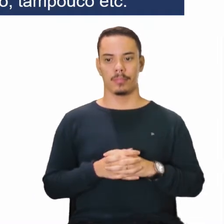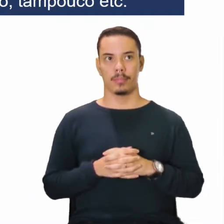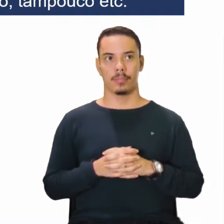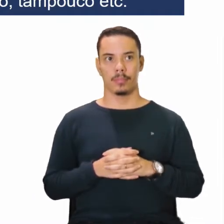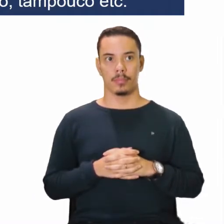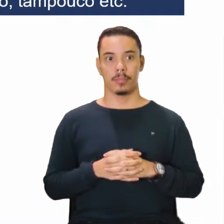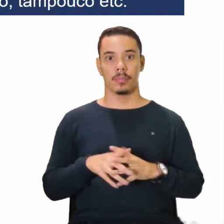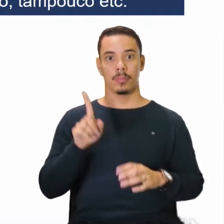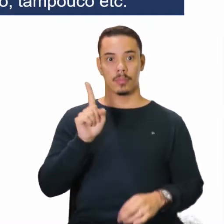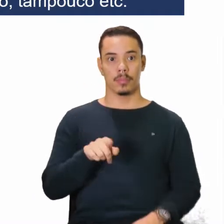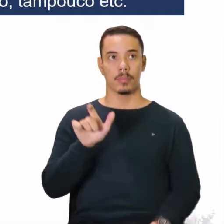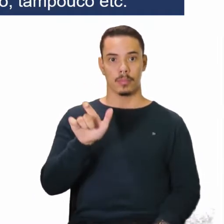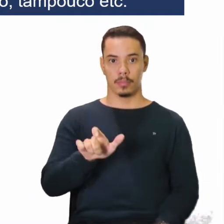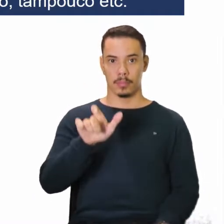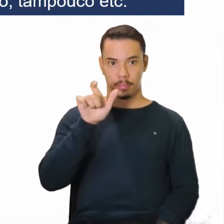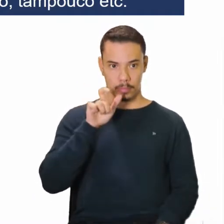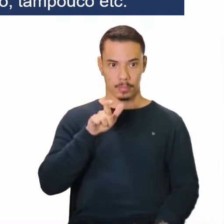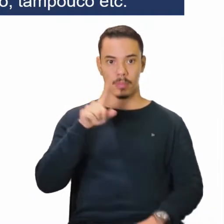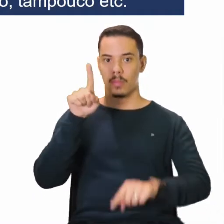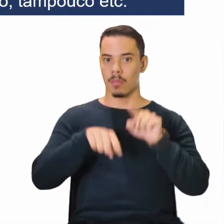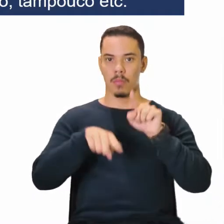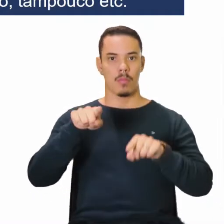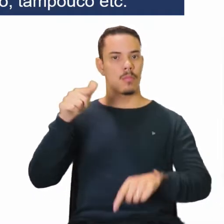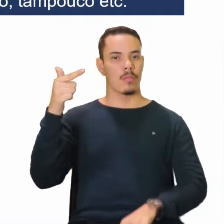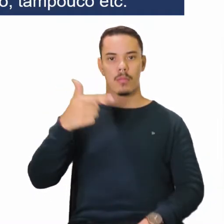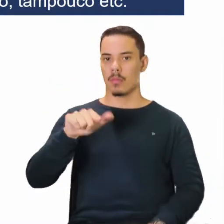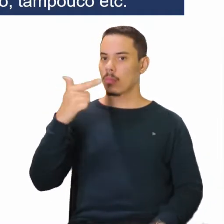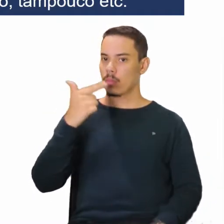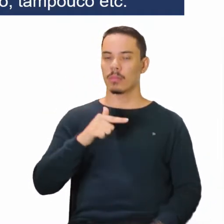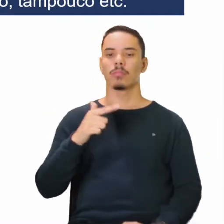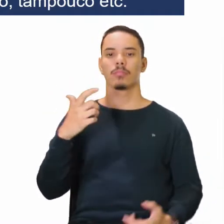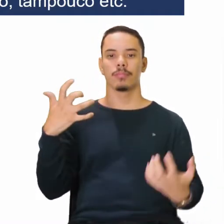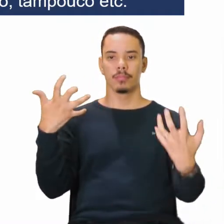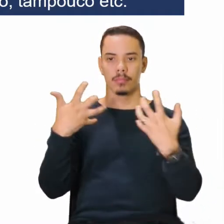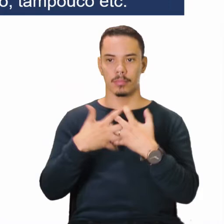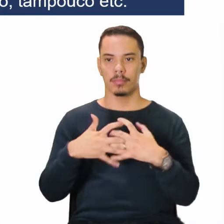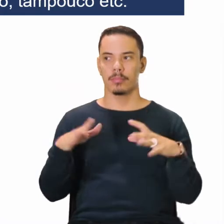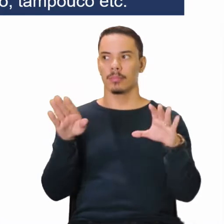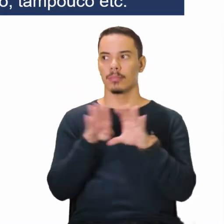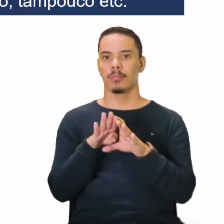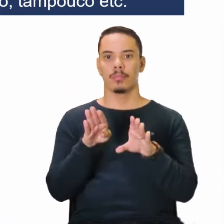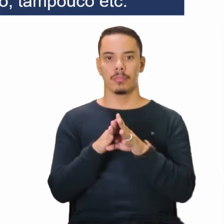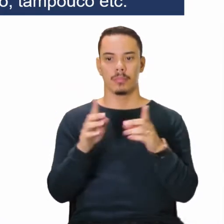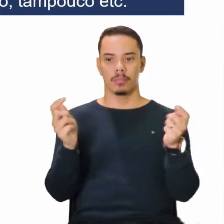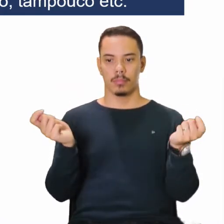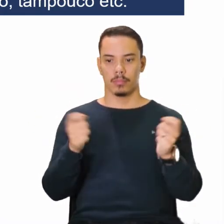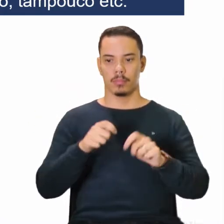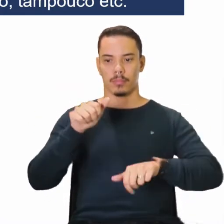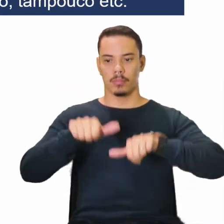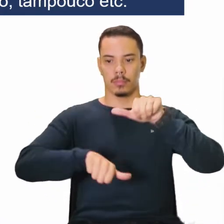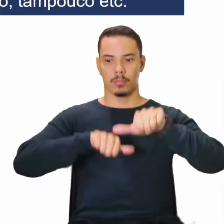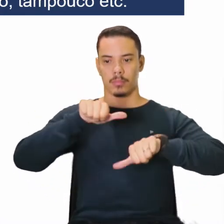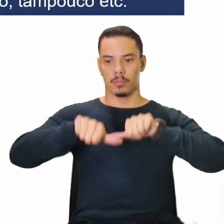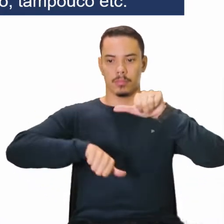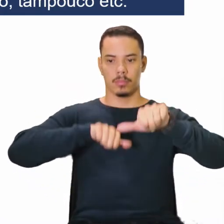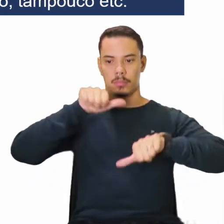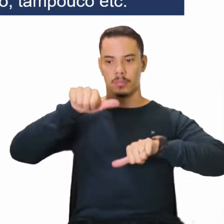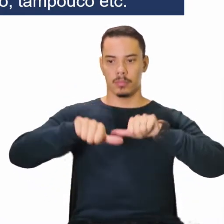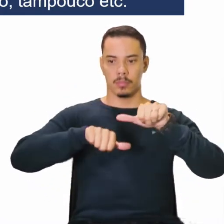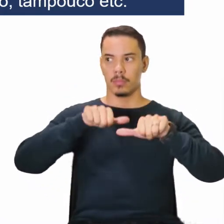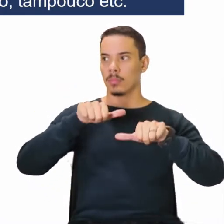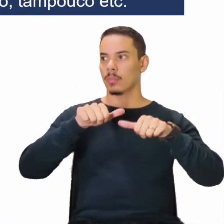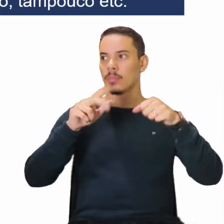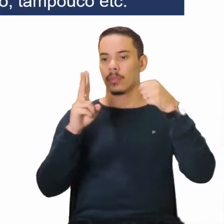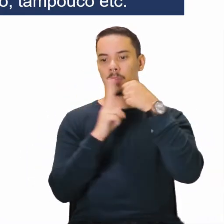aquela palavra invariável que funciona como modificador de um verbo,